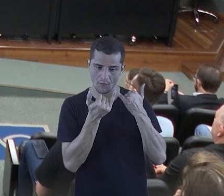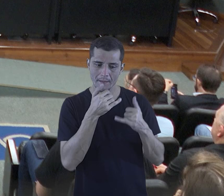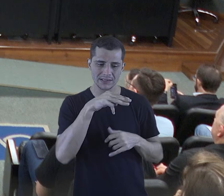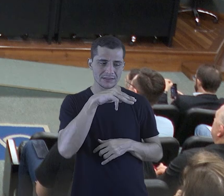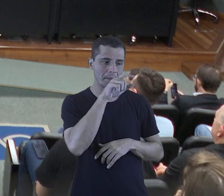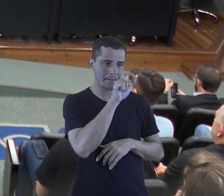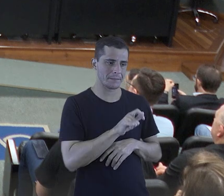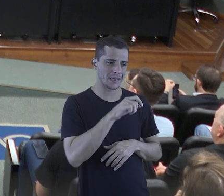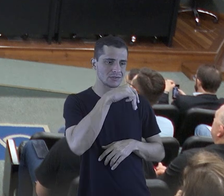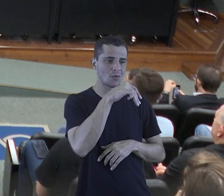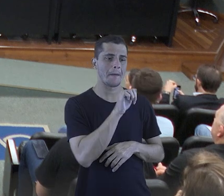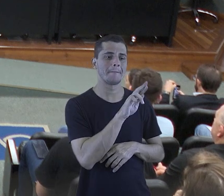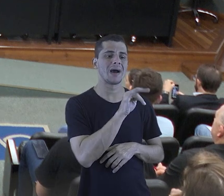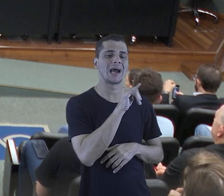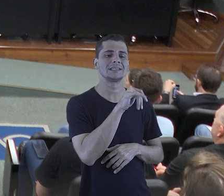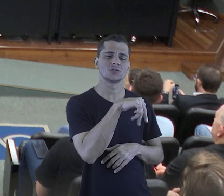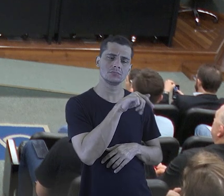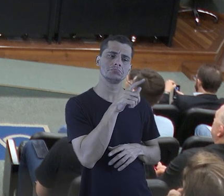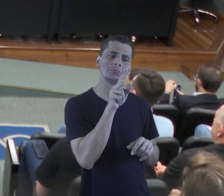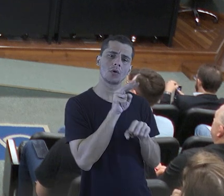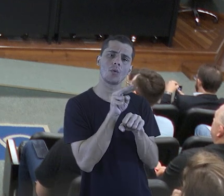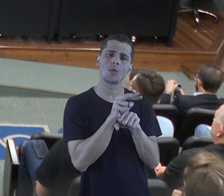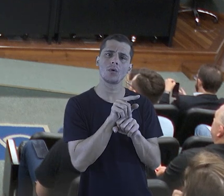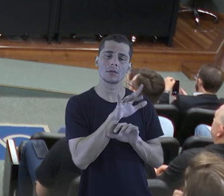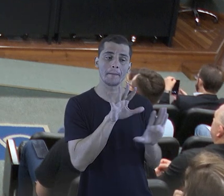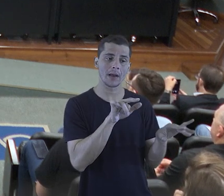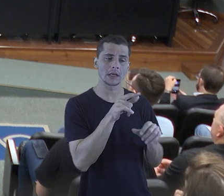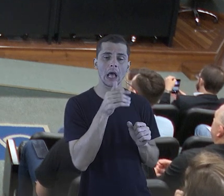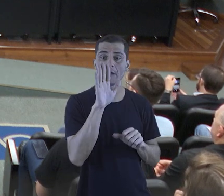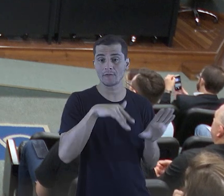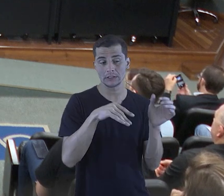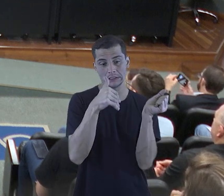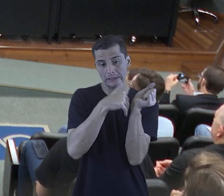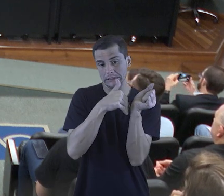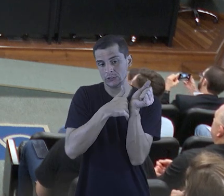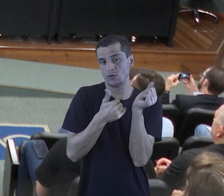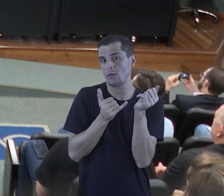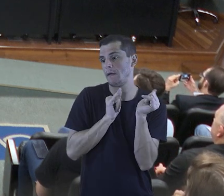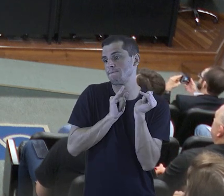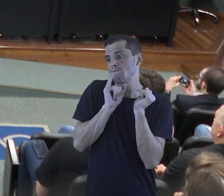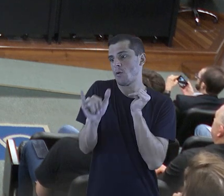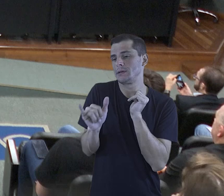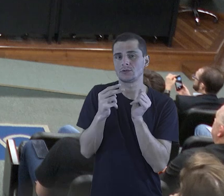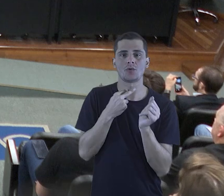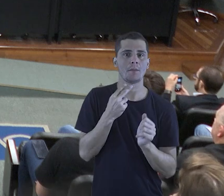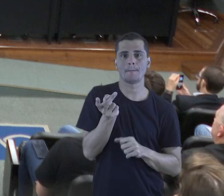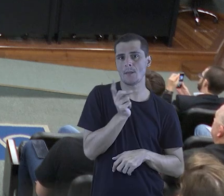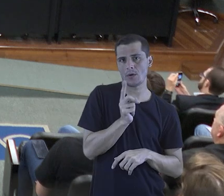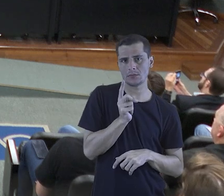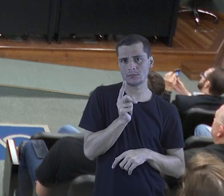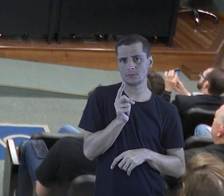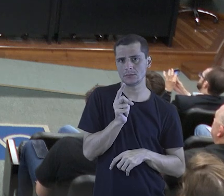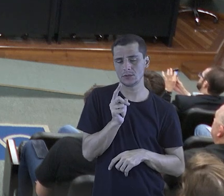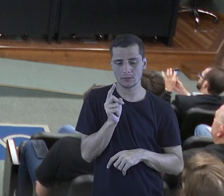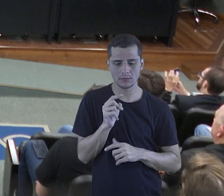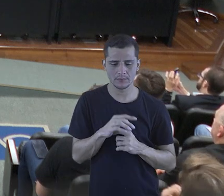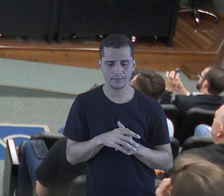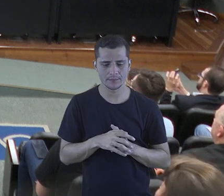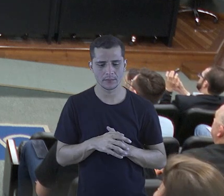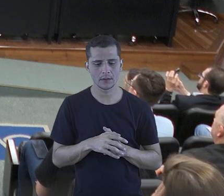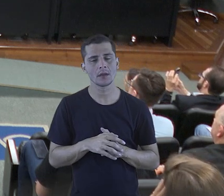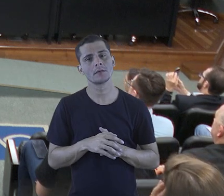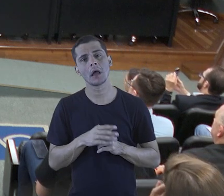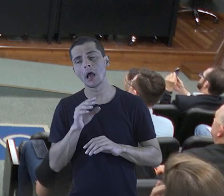sigilosa. Ou essa informação a gente pode dar. Está aqui, a gente vai mandar o data mapping para ele. Aqui, ativo X, está coletado assim,